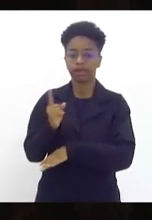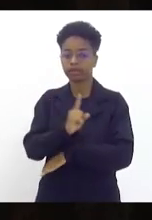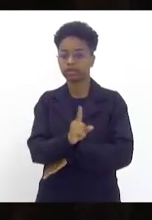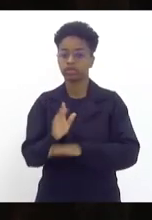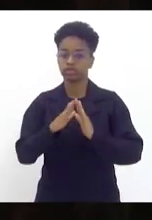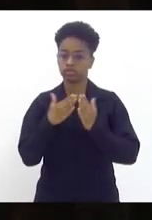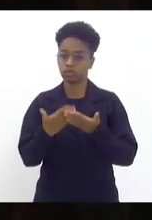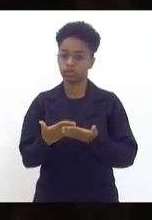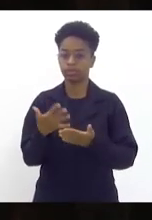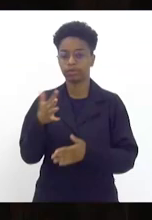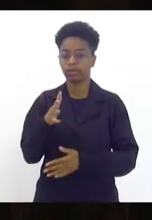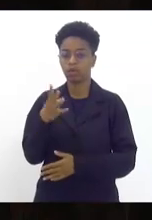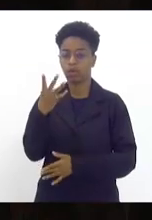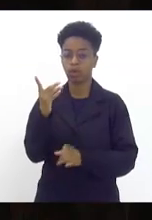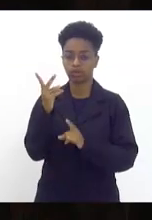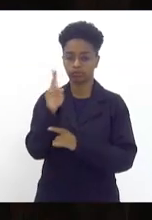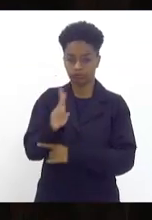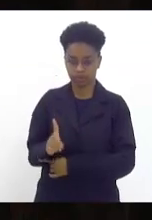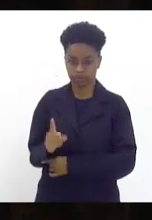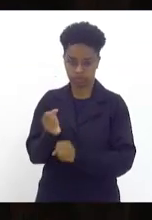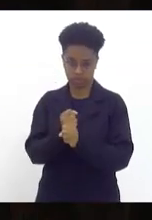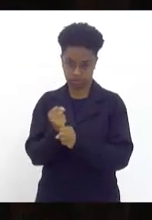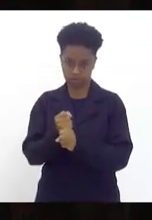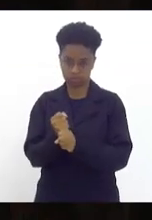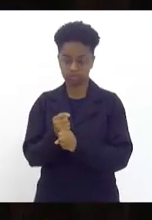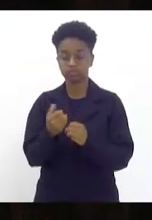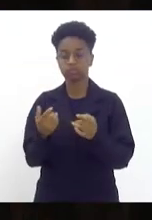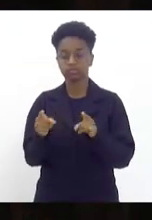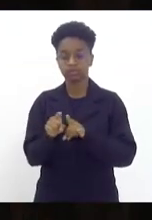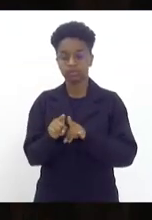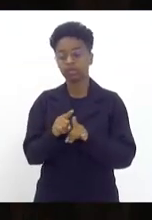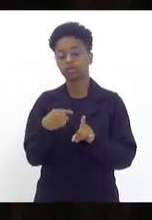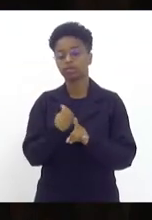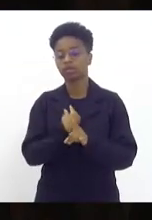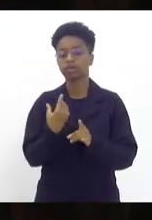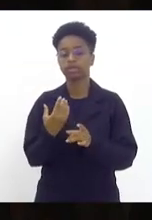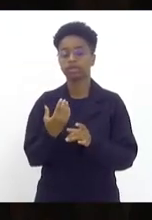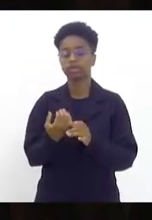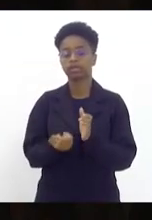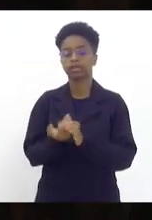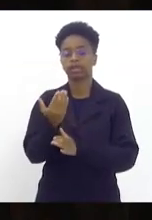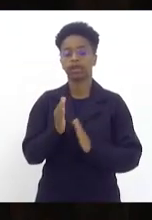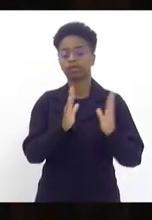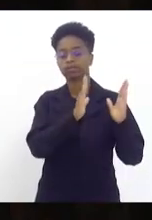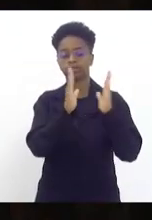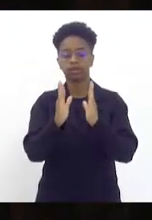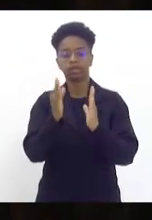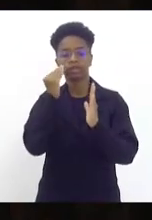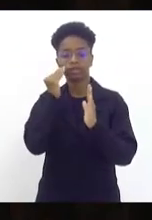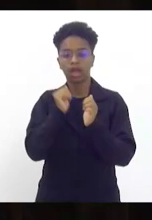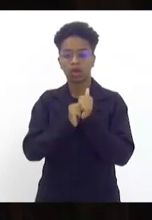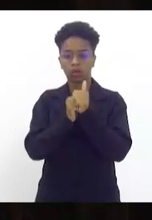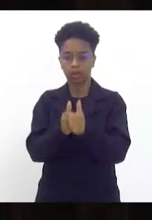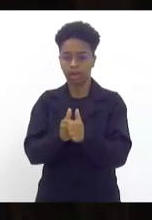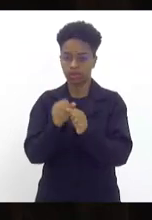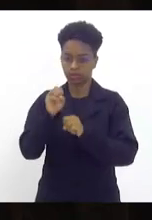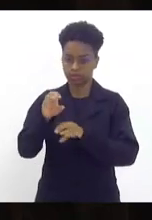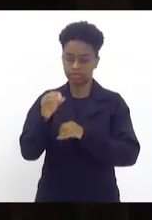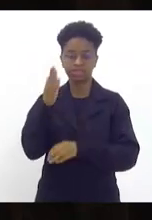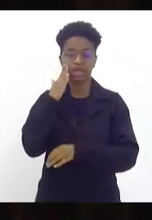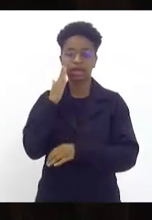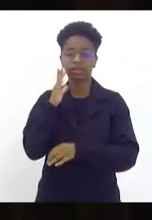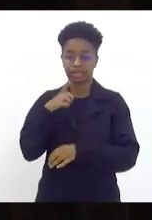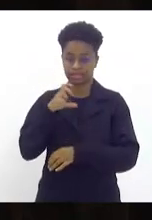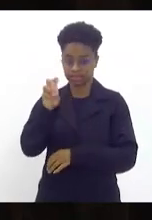menos 4 vezes por ano. E a outra coisa, nós fizemos módulos para acompanhar a educação. Tinham 5 módulos. Sabe qual era o 5º